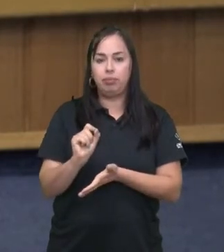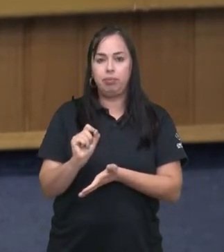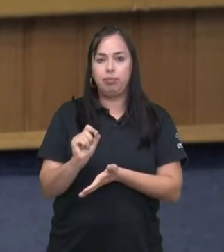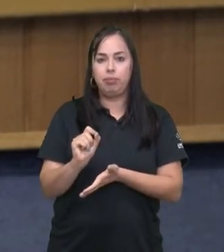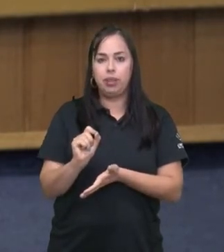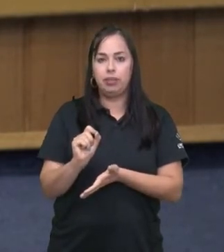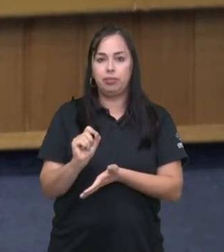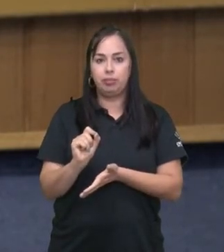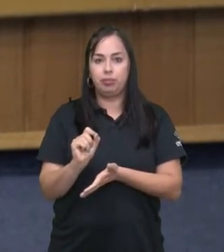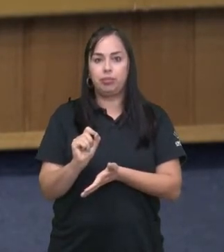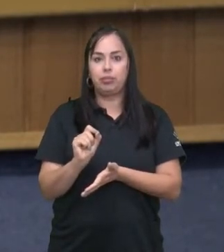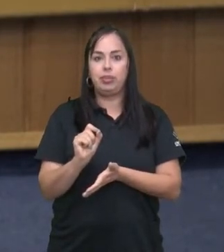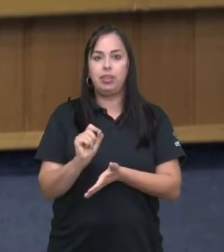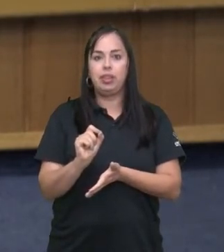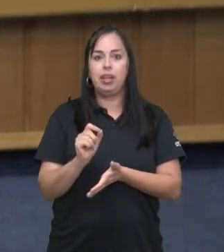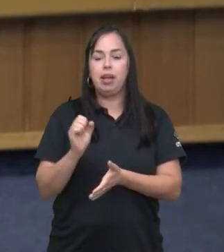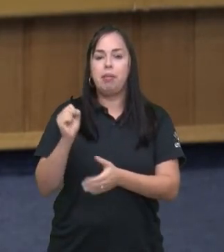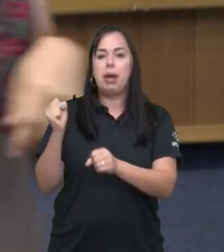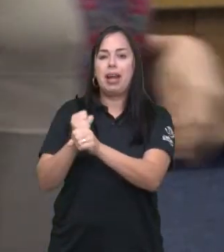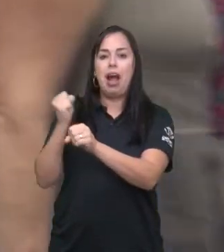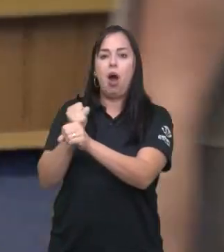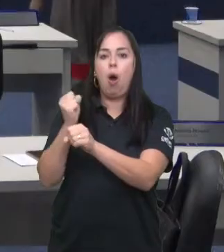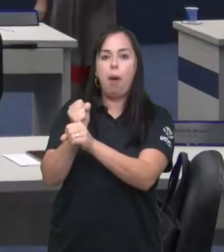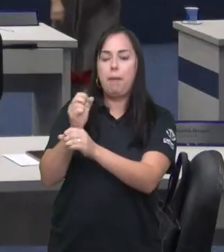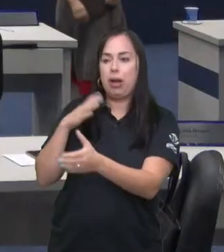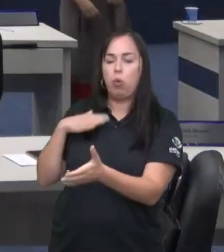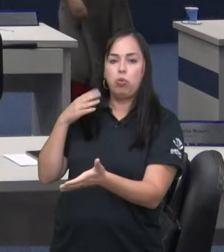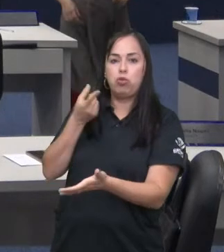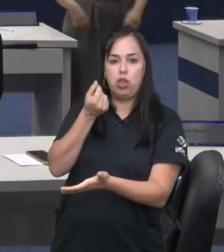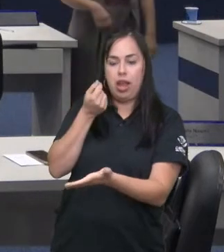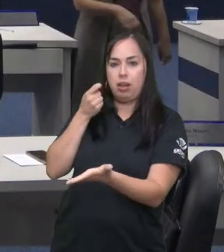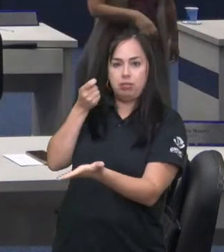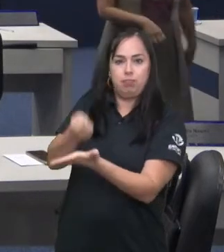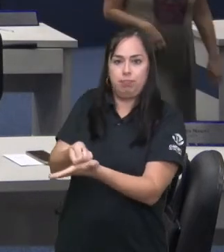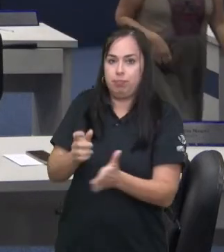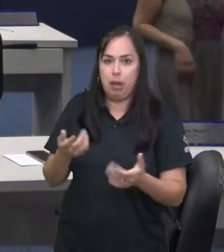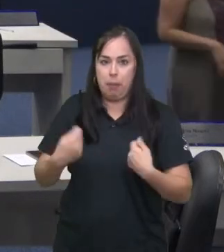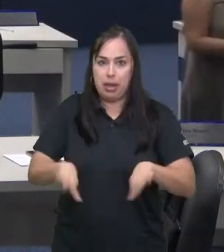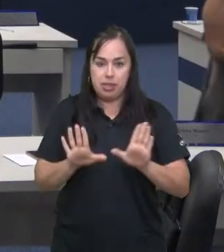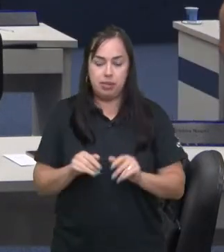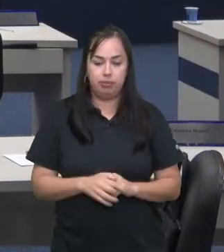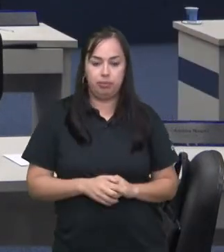Cláudio, as obras com o dinheiro do servidor. Com a palavra, o vereador Lino Bispo.